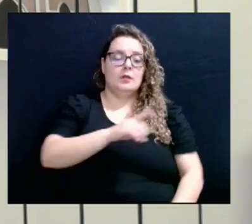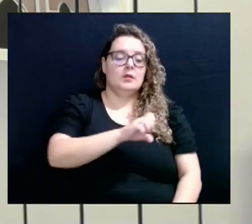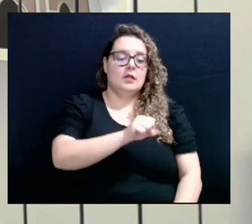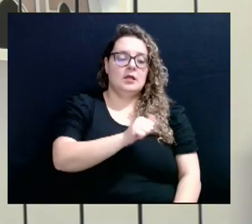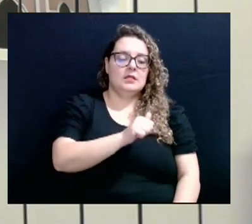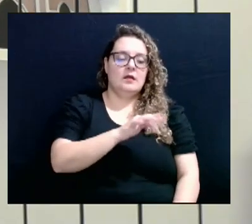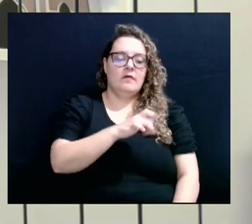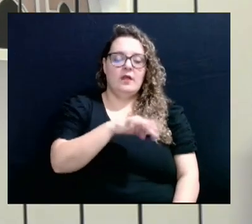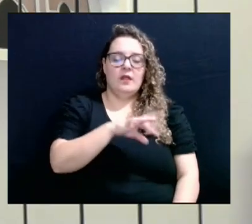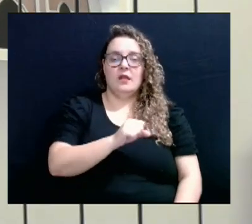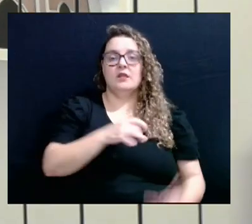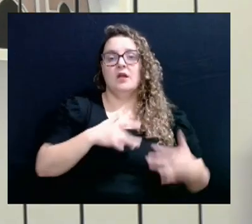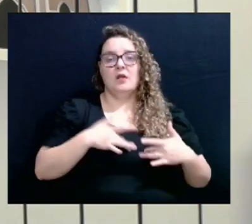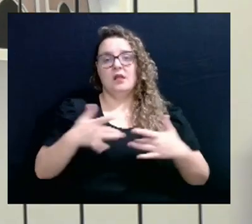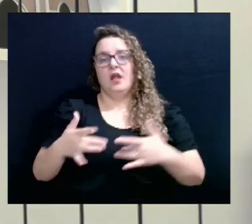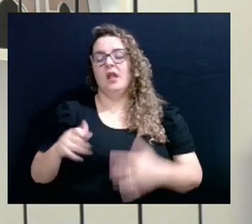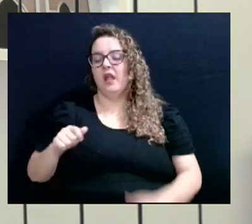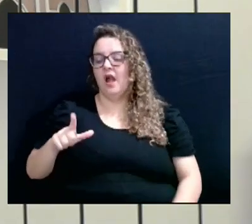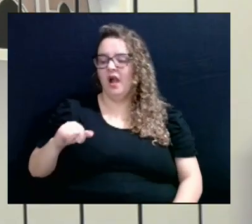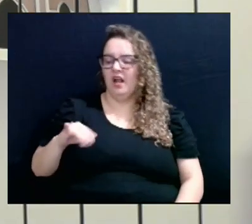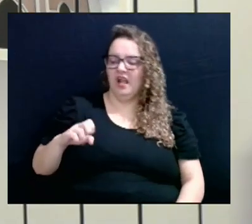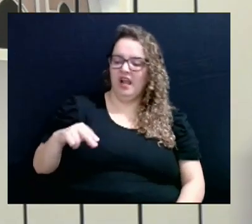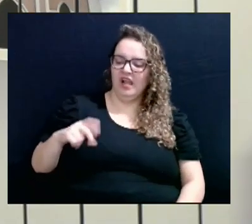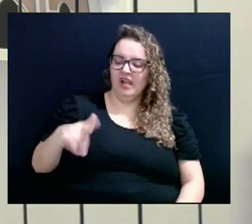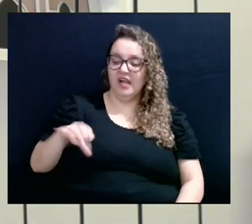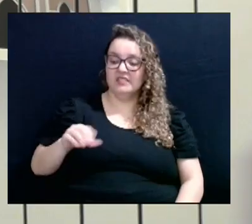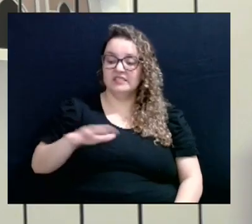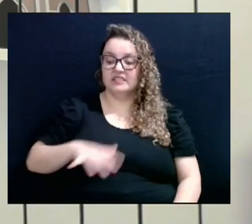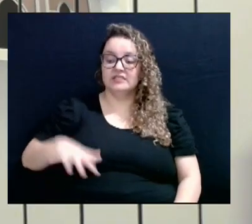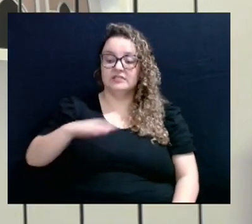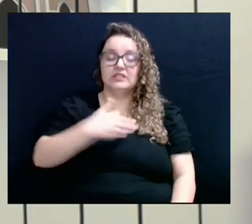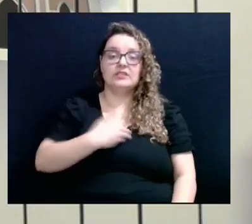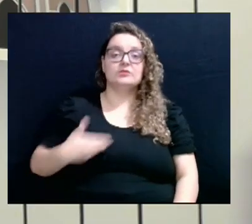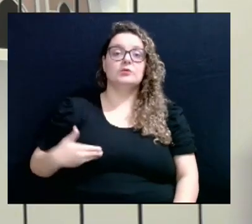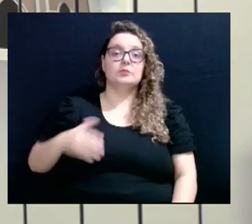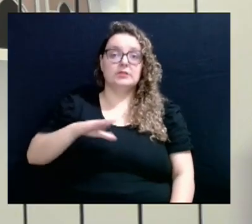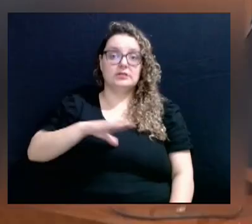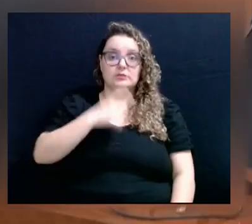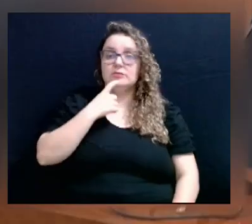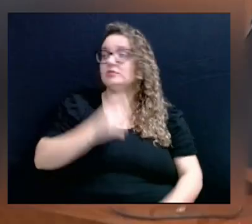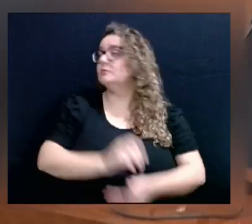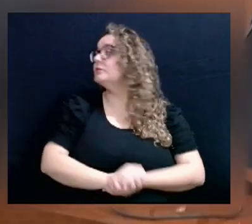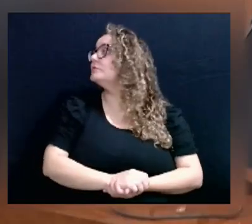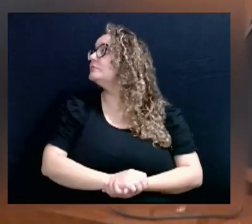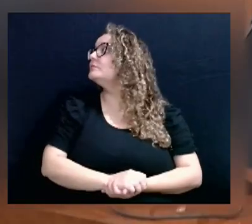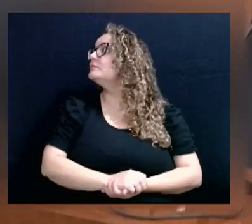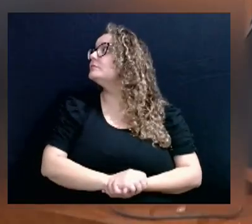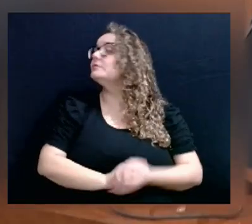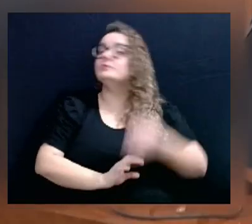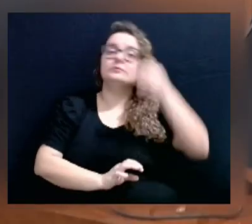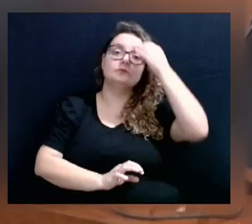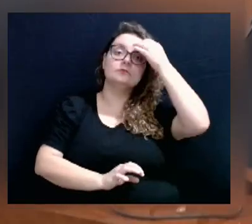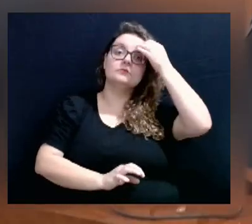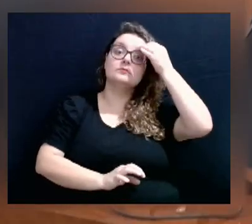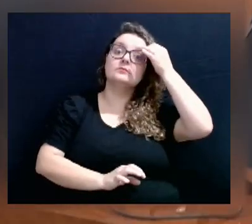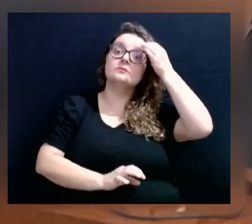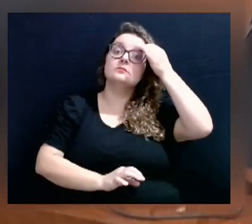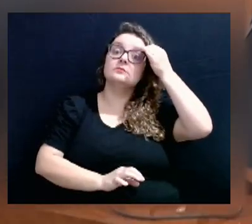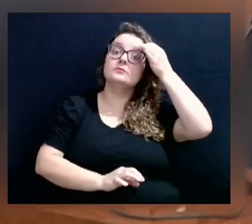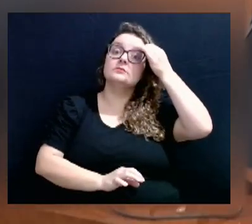doação e alienação de áreas públicas no município. 10 projetos de autoria do prefeito